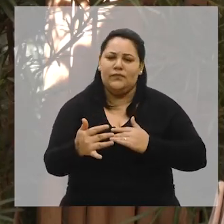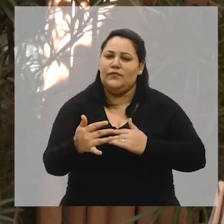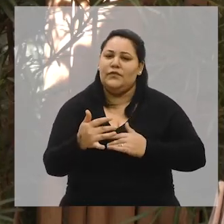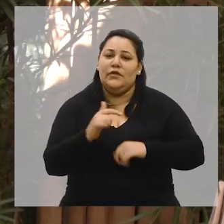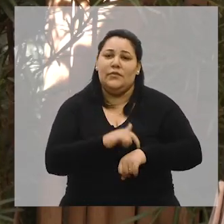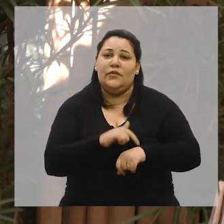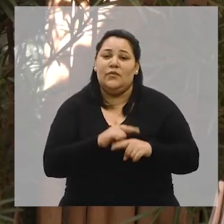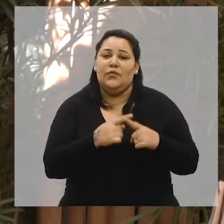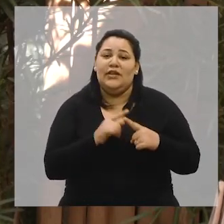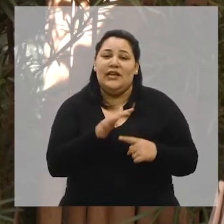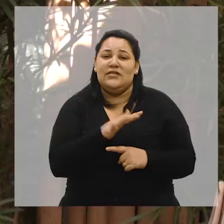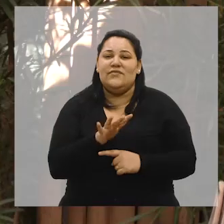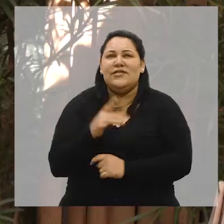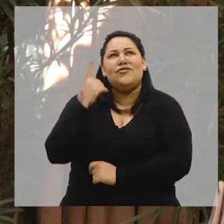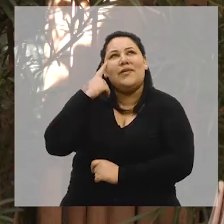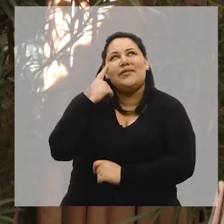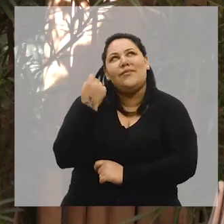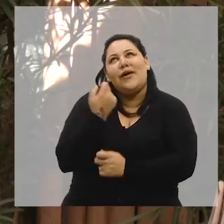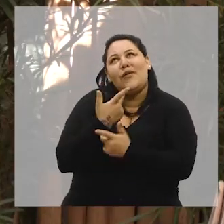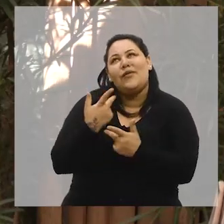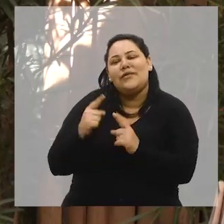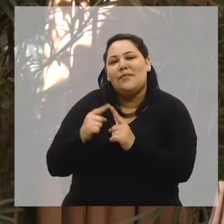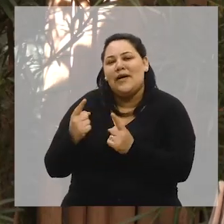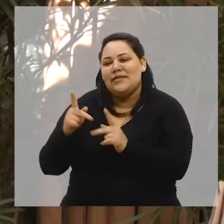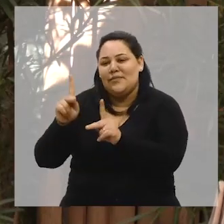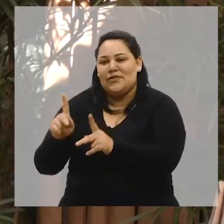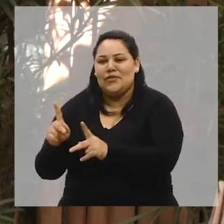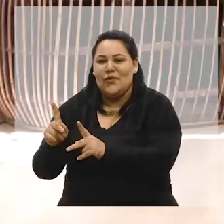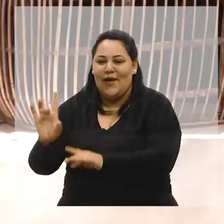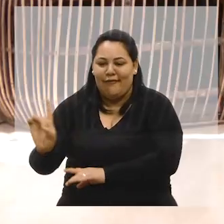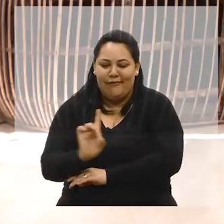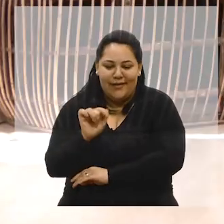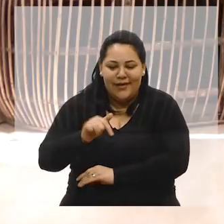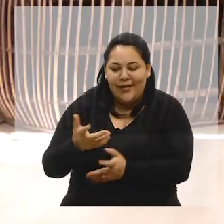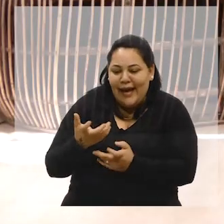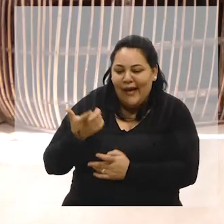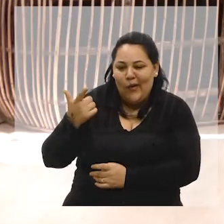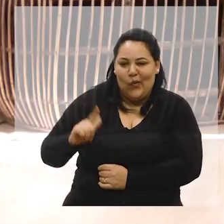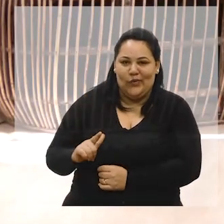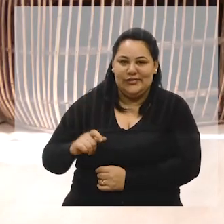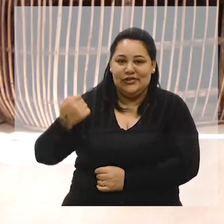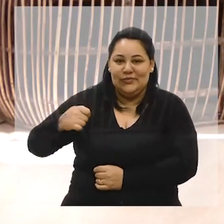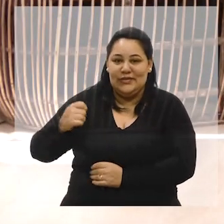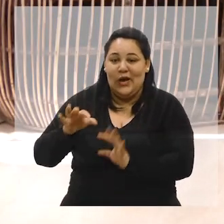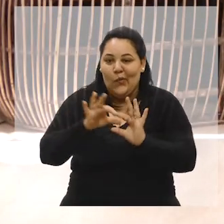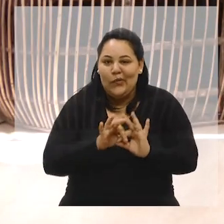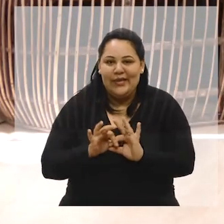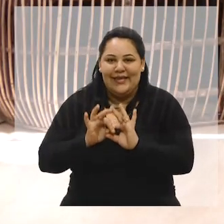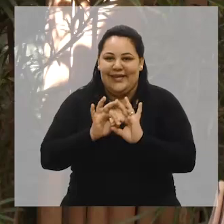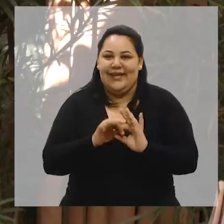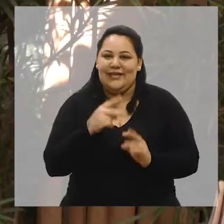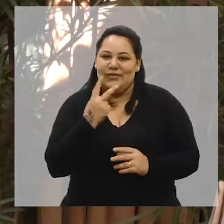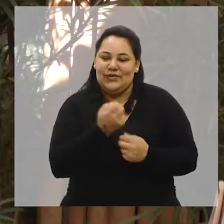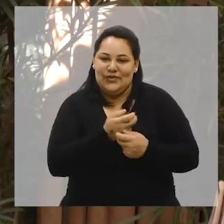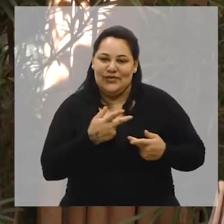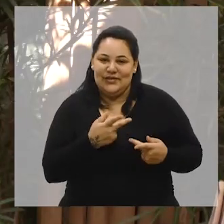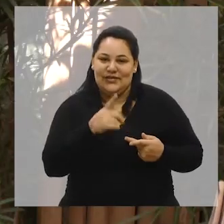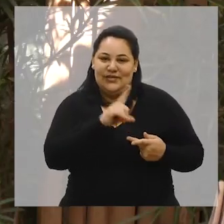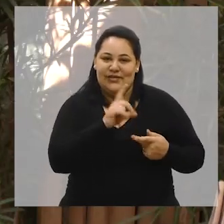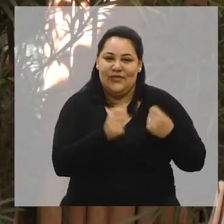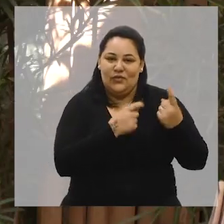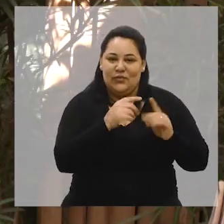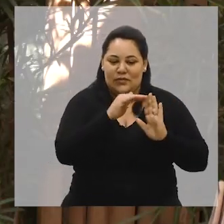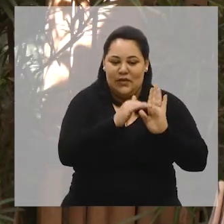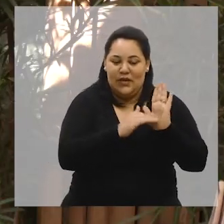do tempo, porque nem sempre o que a gente pensa é o que o cliente gostaria, né? Então, a gente tem que aliar as duas coisas, né? Então,